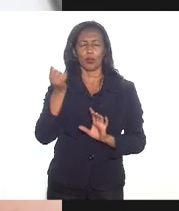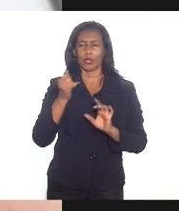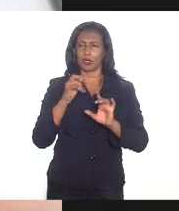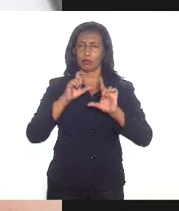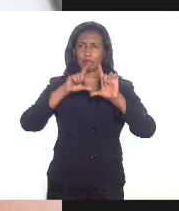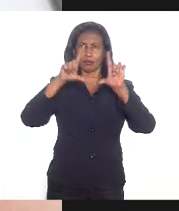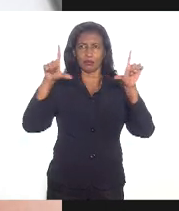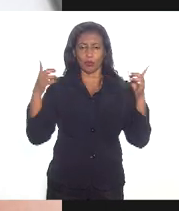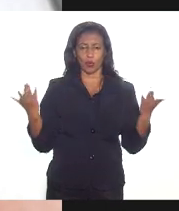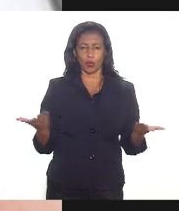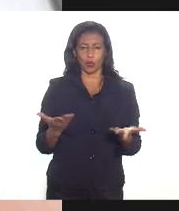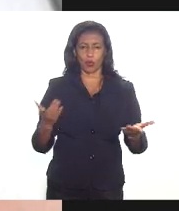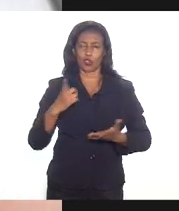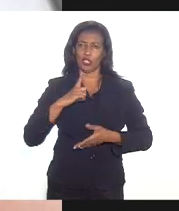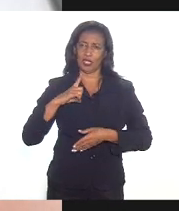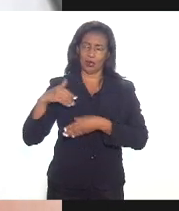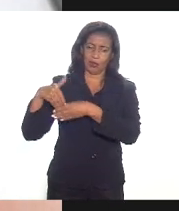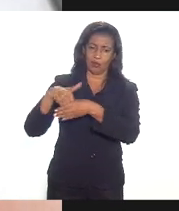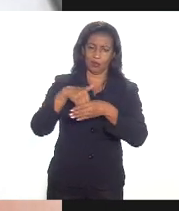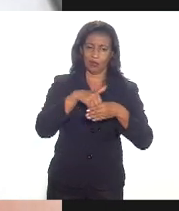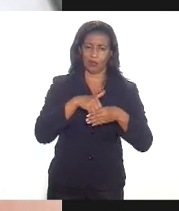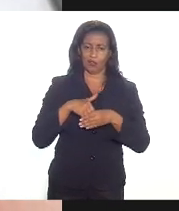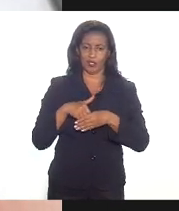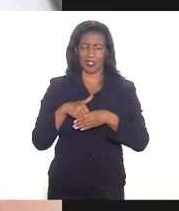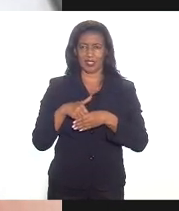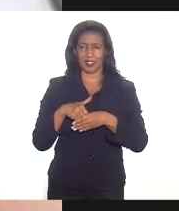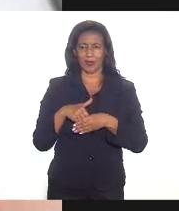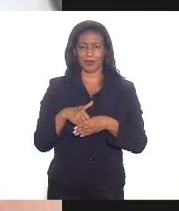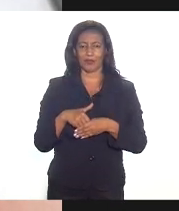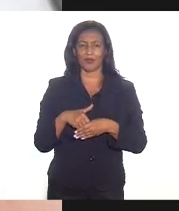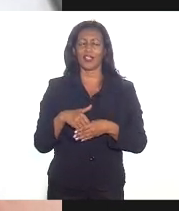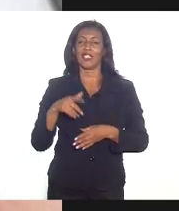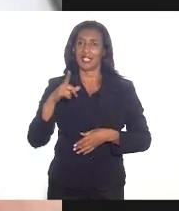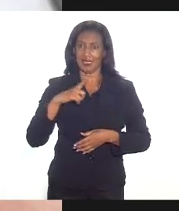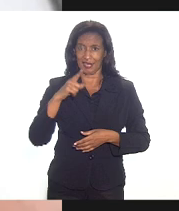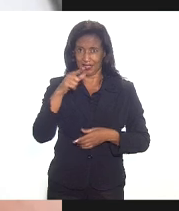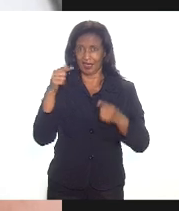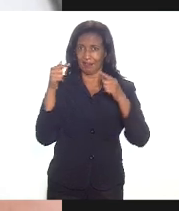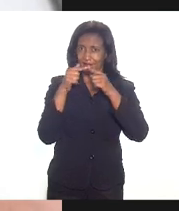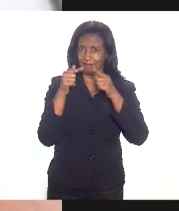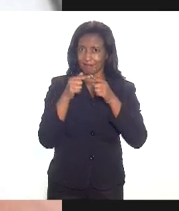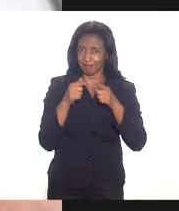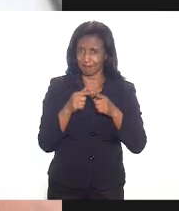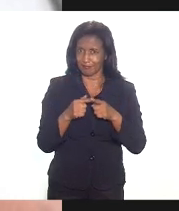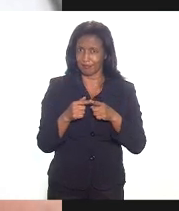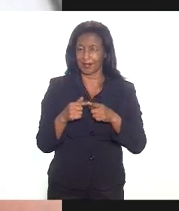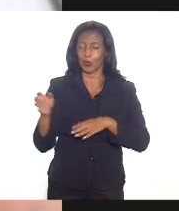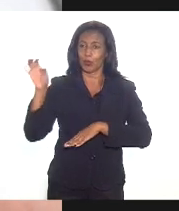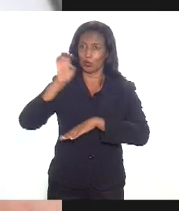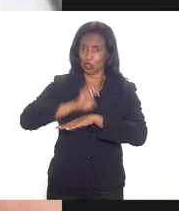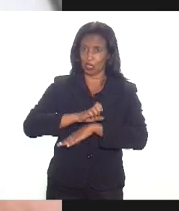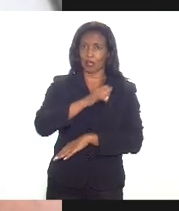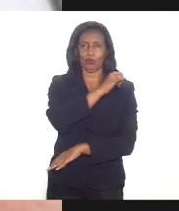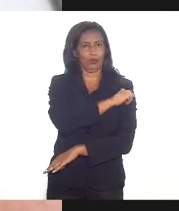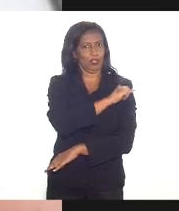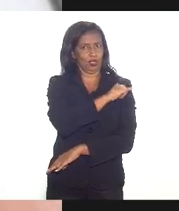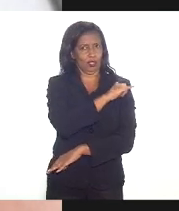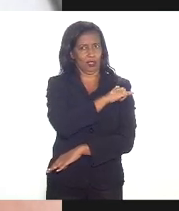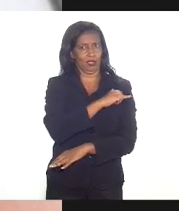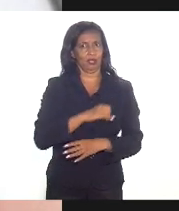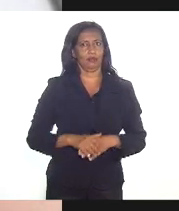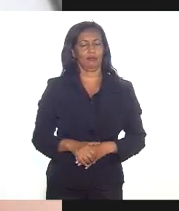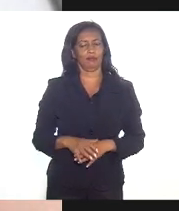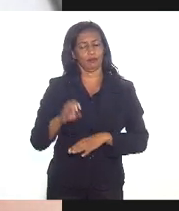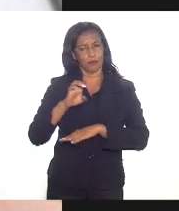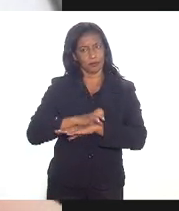apresentação. Aí hoje a gente tem uma votação na sessão que tem a ver com a nossa situação do Estado do Rio. O Estado do Rio realmente